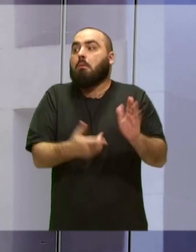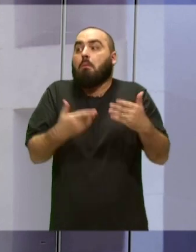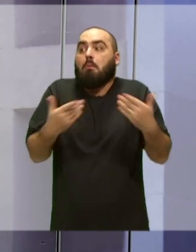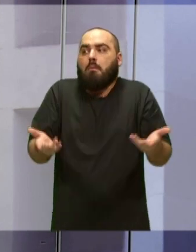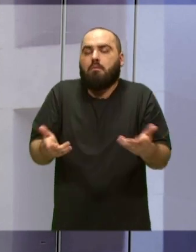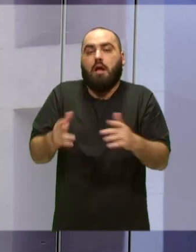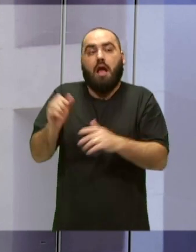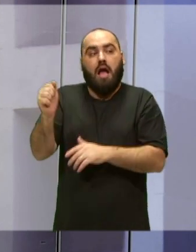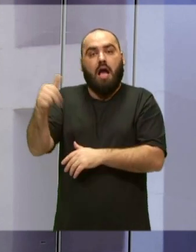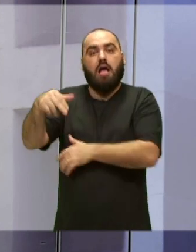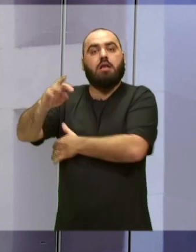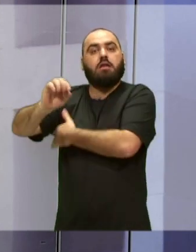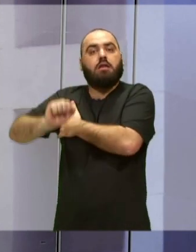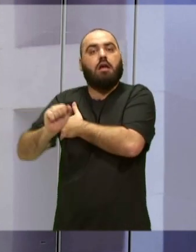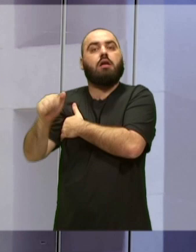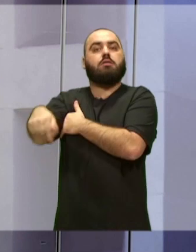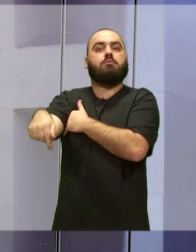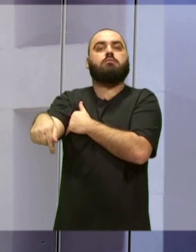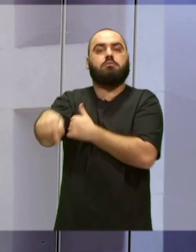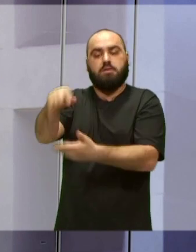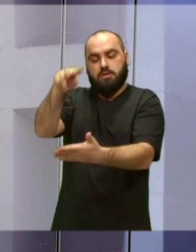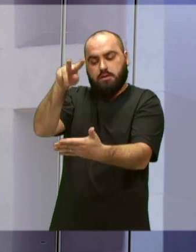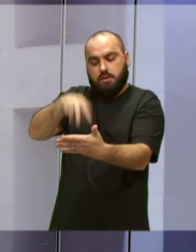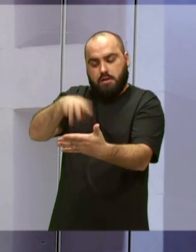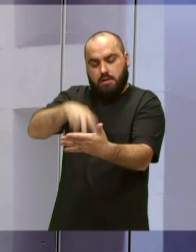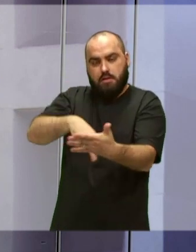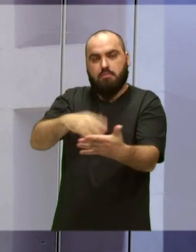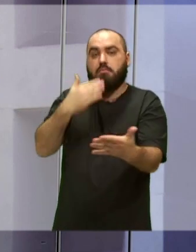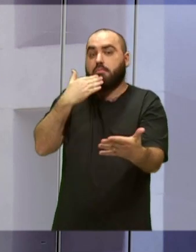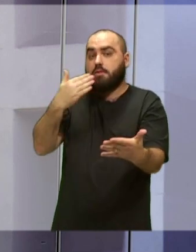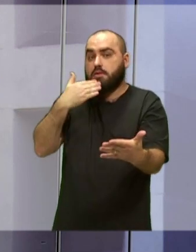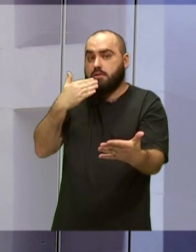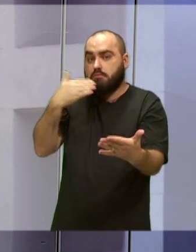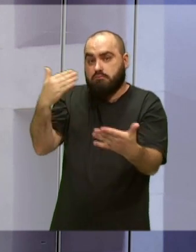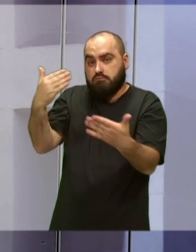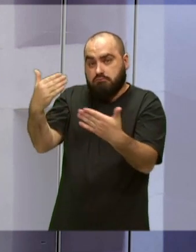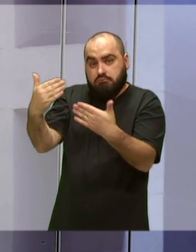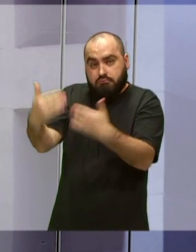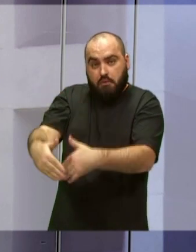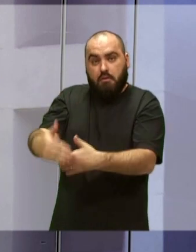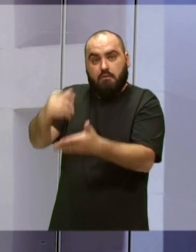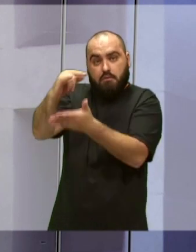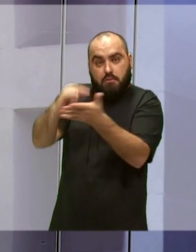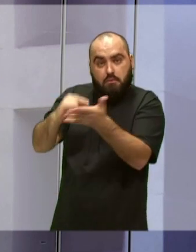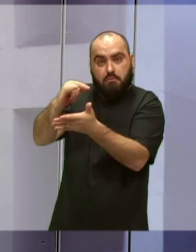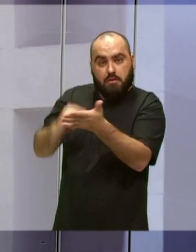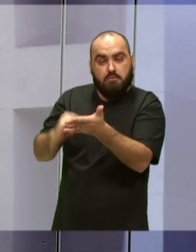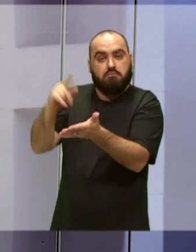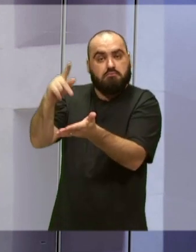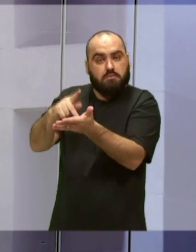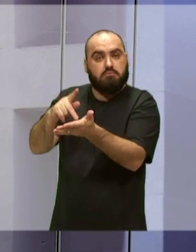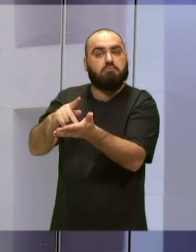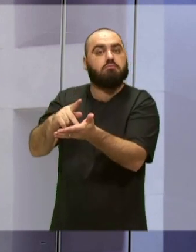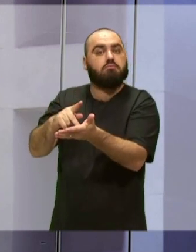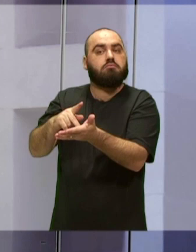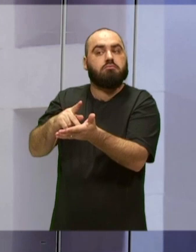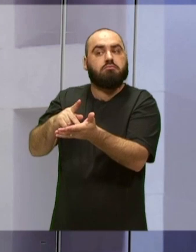antac fez a leitura pediu os comprovantes pediu pediu eh eh eh as comprovações